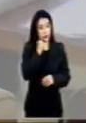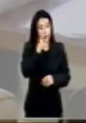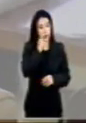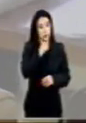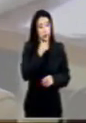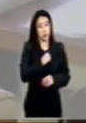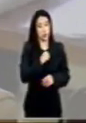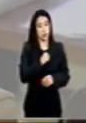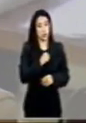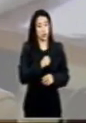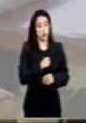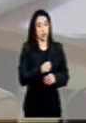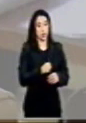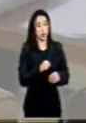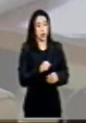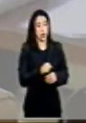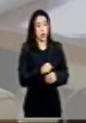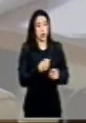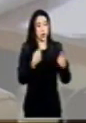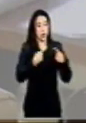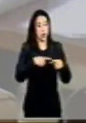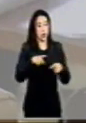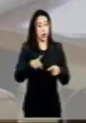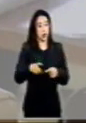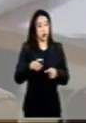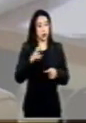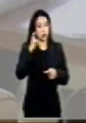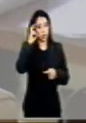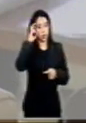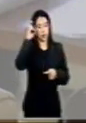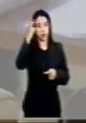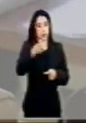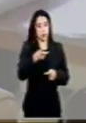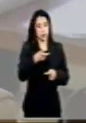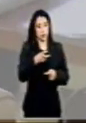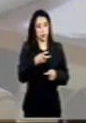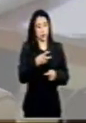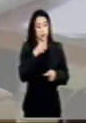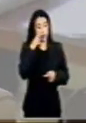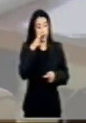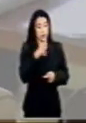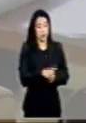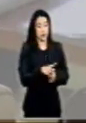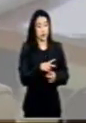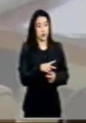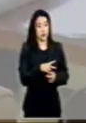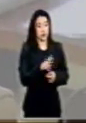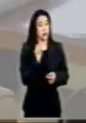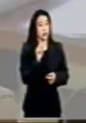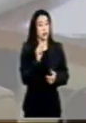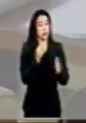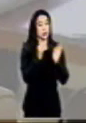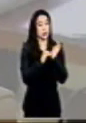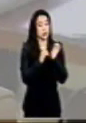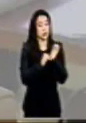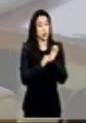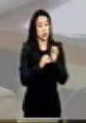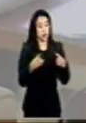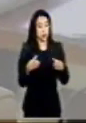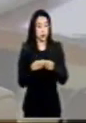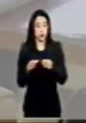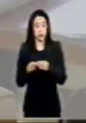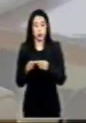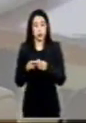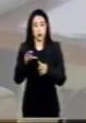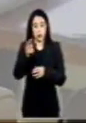de contra-inteligência e identificar eventuais escutas ambientais. A equipe seria composta pelos servidores